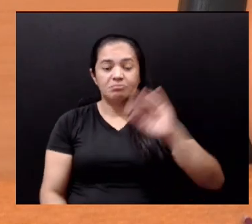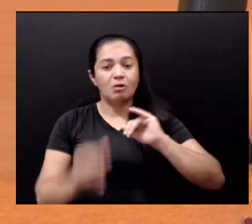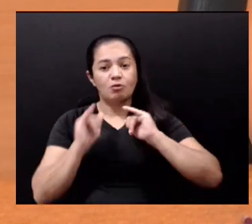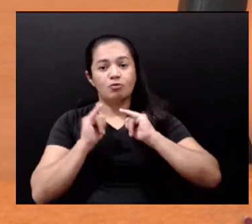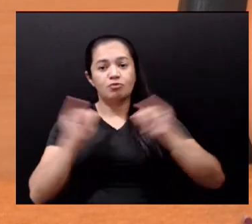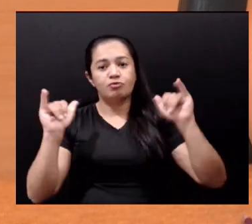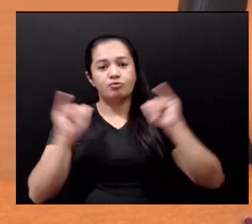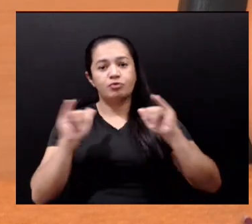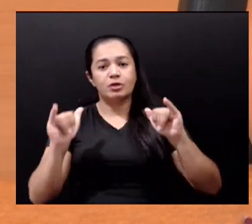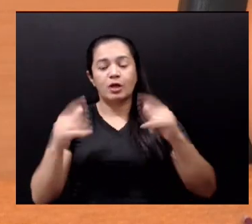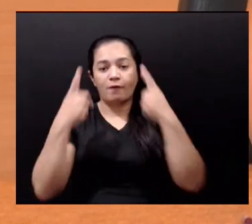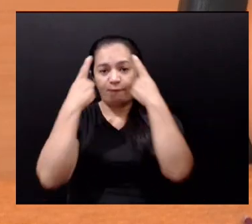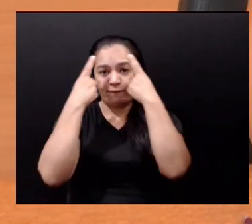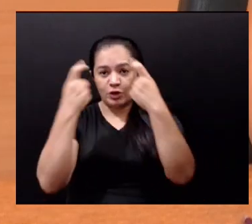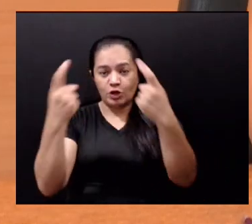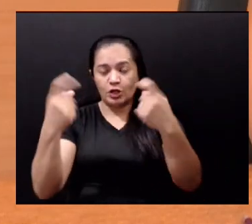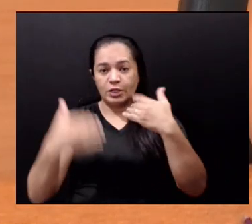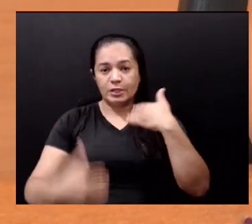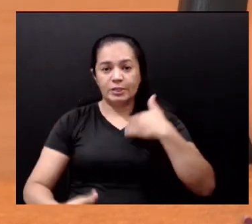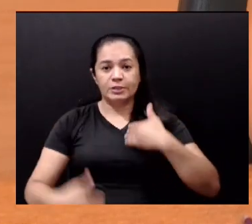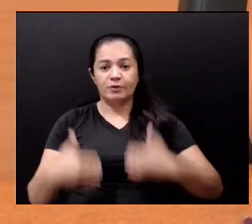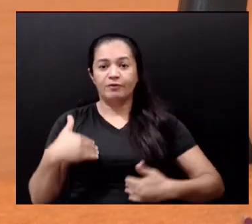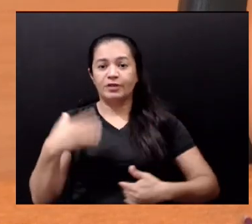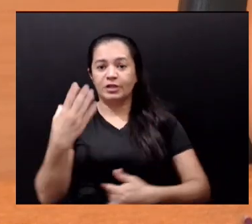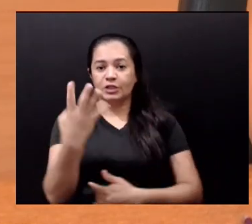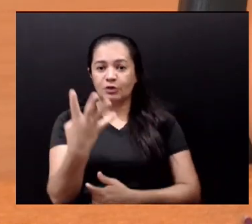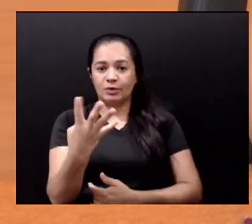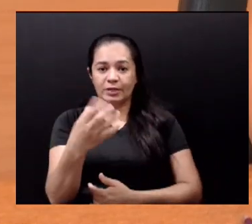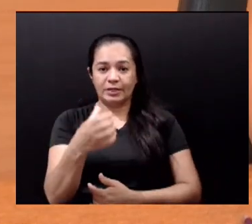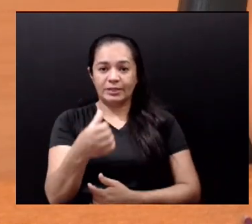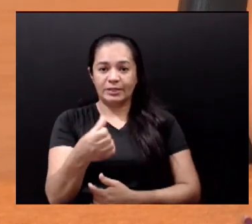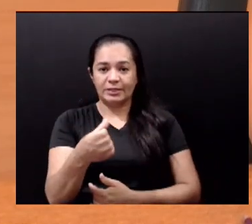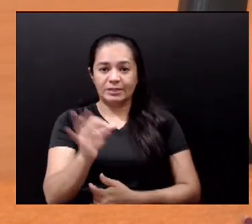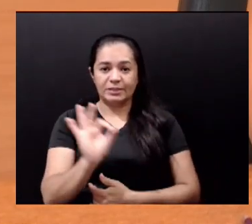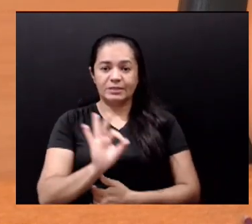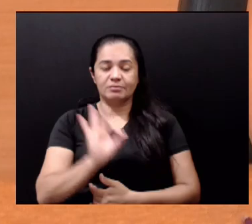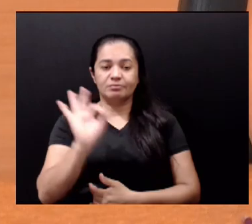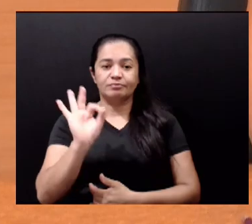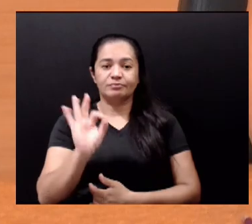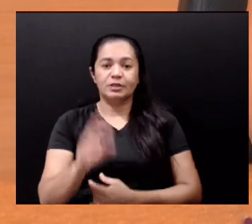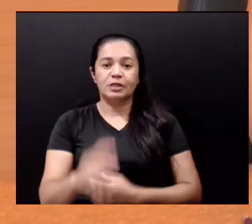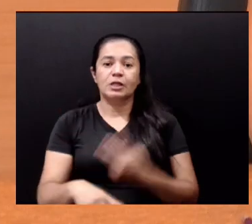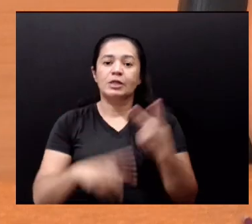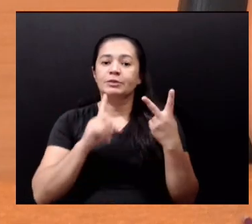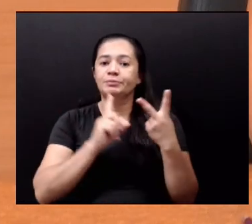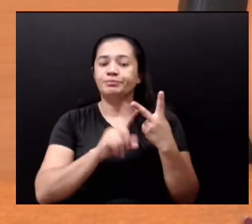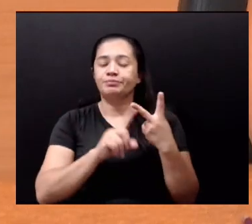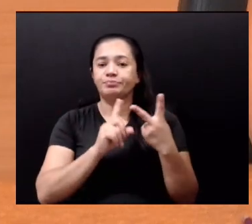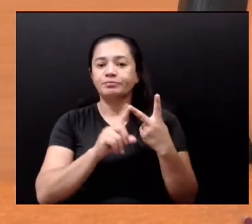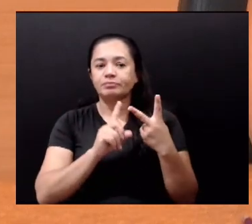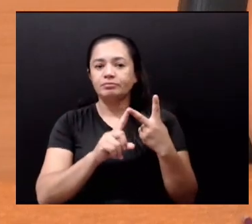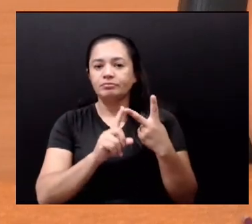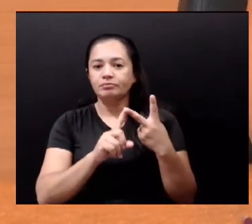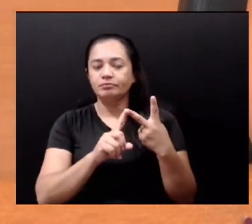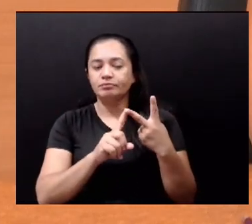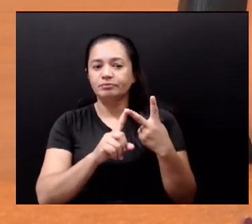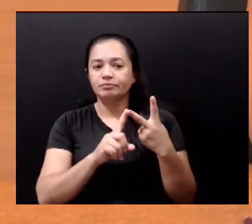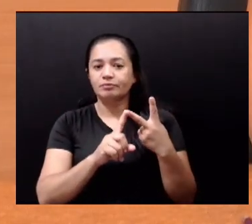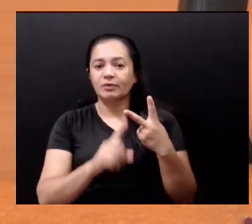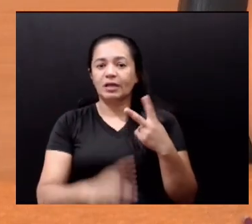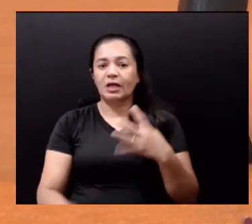violência física, com 46,3%, e a segunda é tentativa de suicídio ou suicídio,